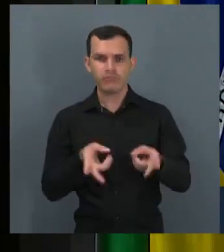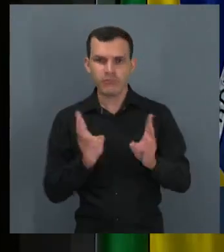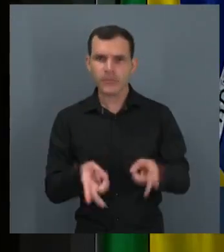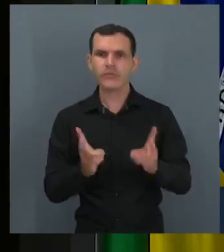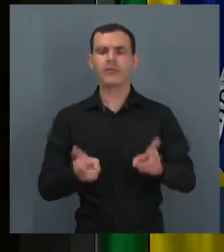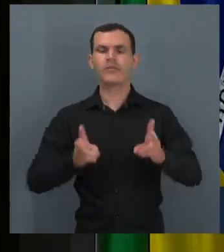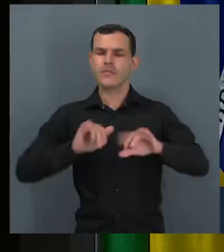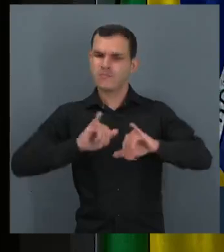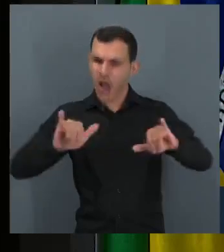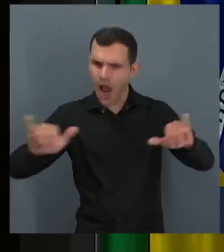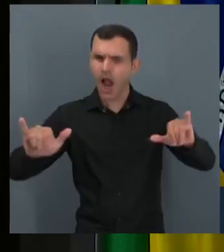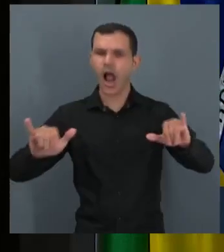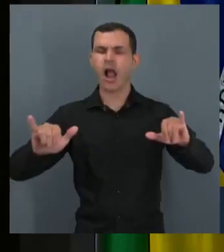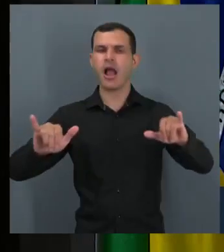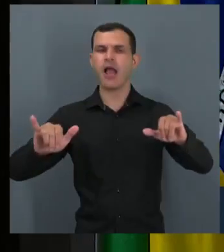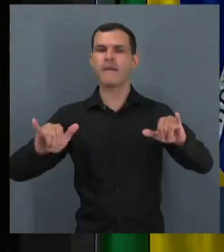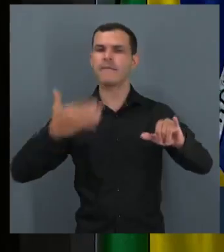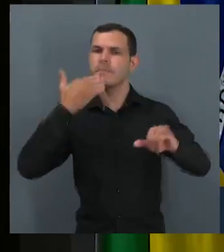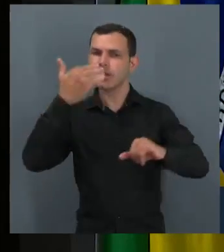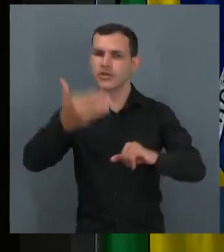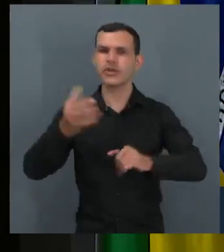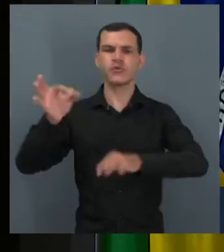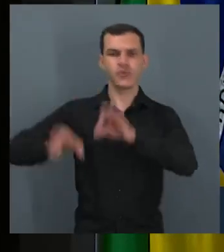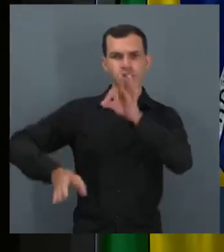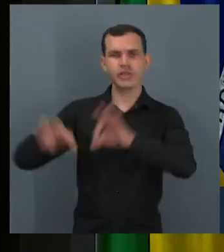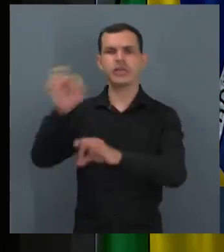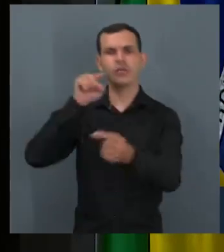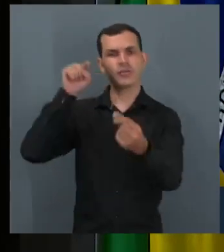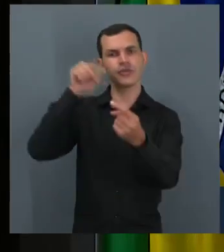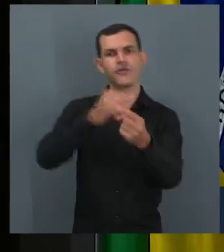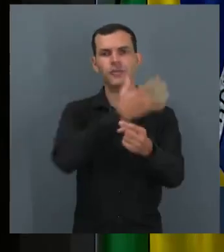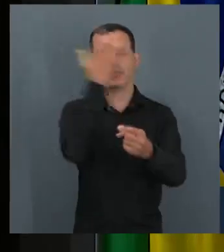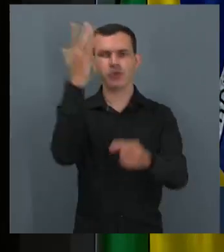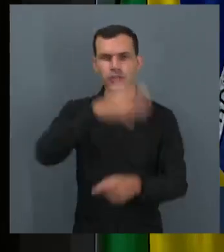bradando, clamando por justiça para todos